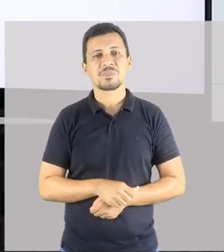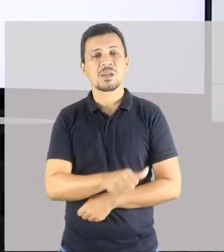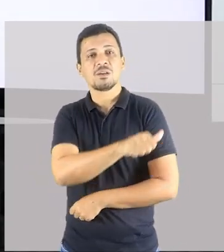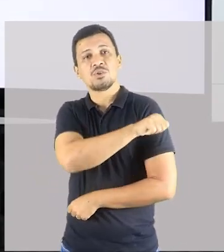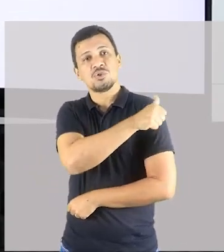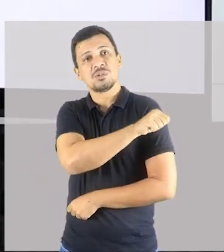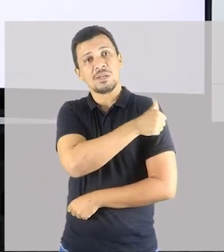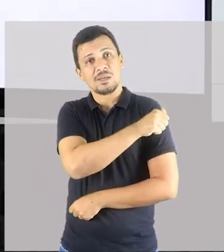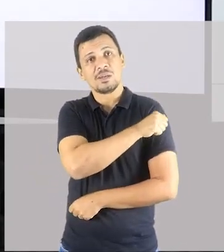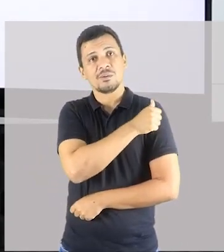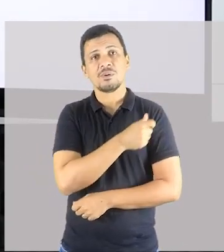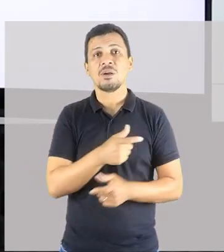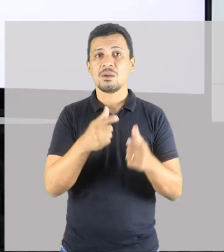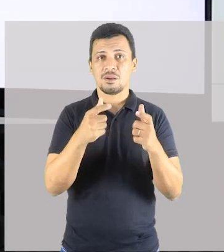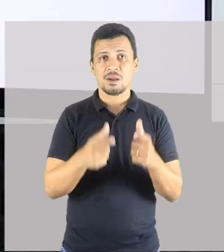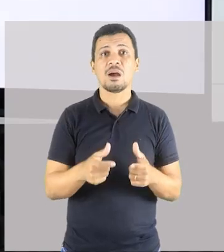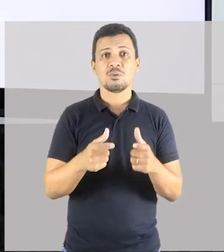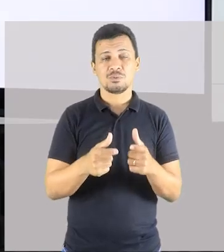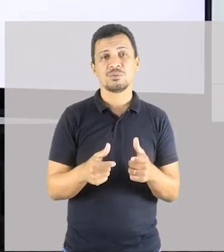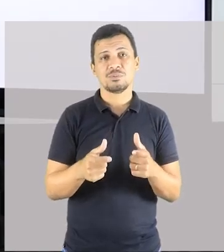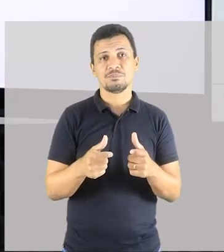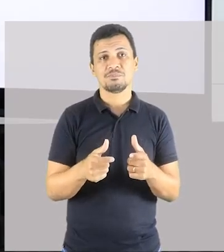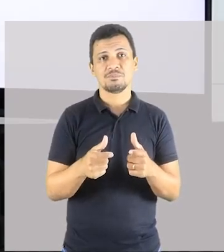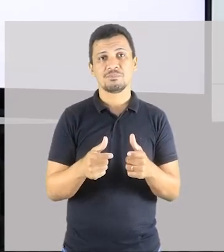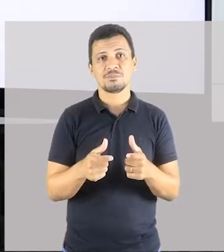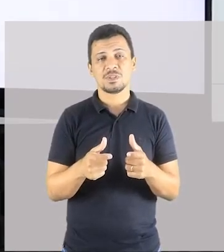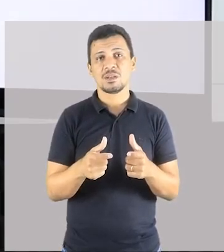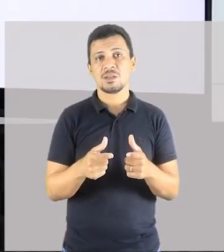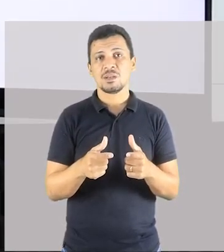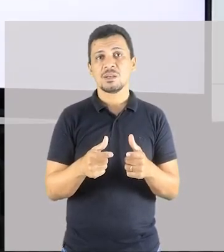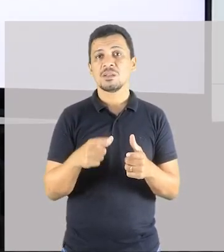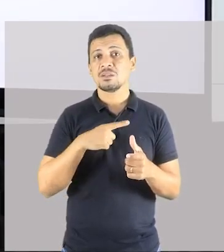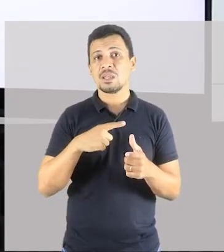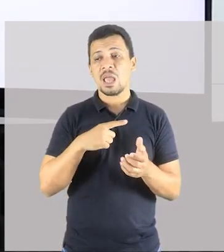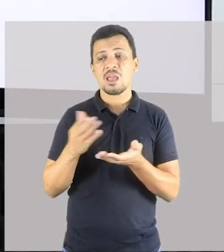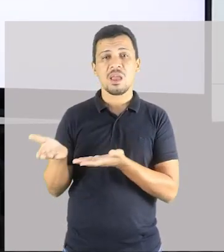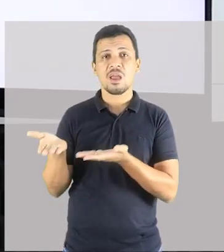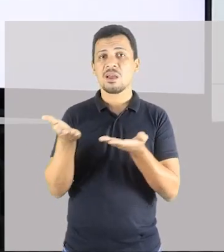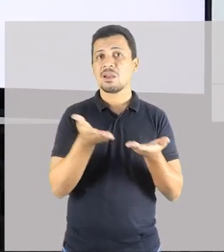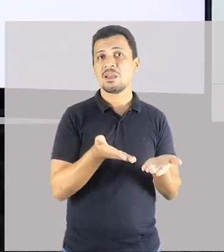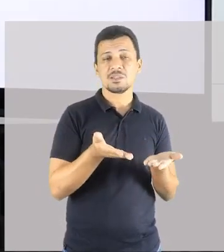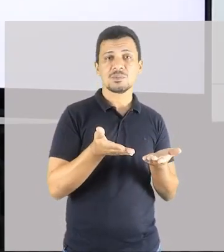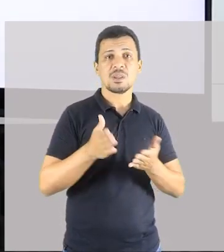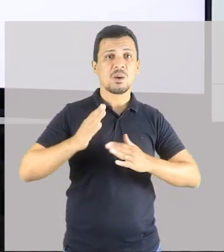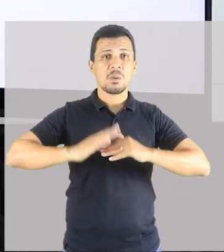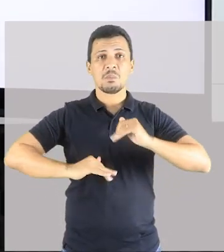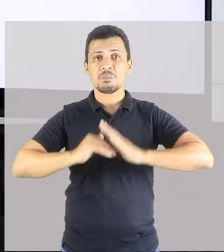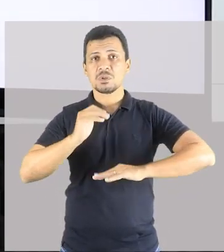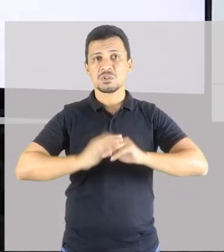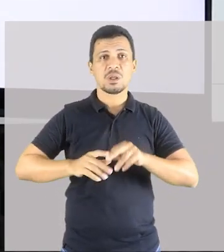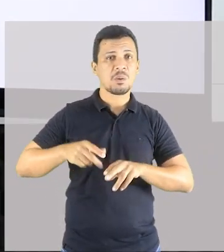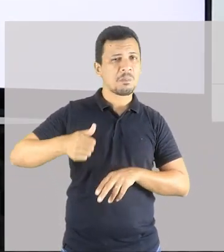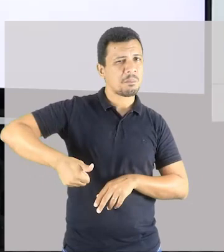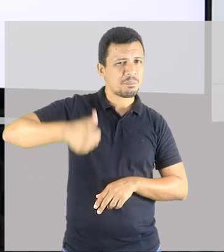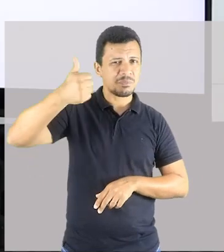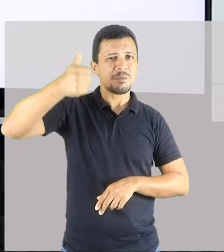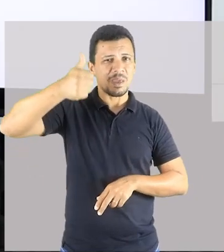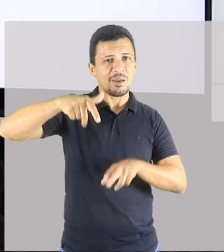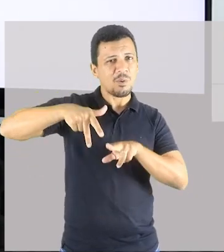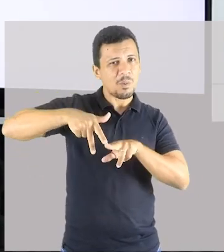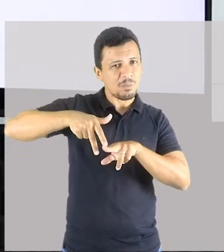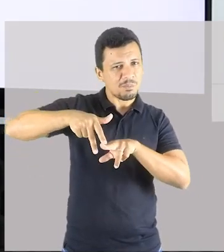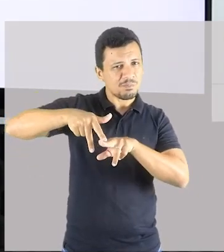de Janeiro, onde foi o local que recepcionou, tá, esses primeiros